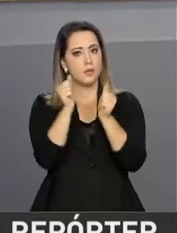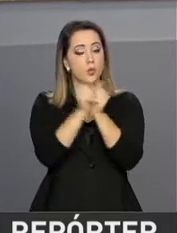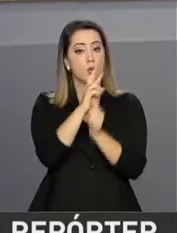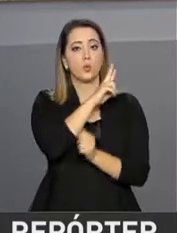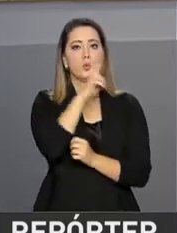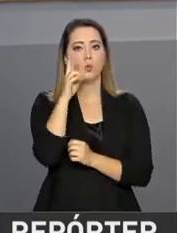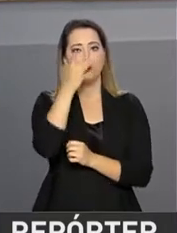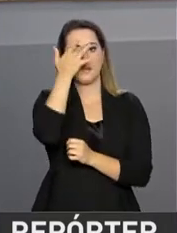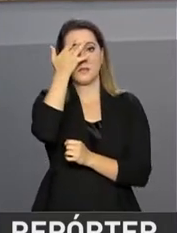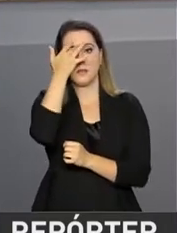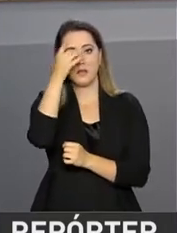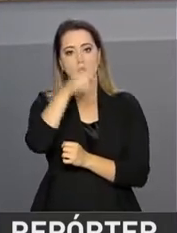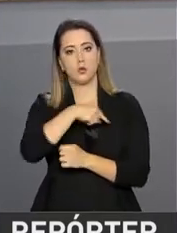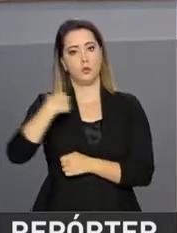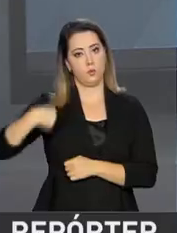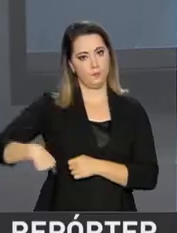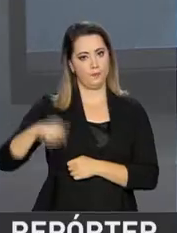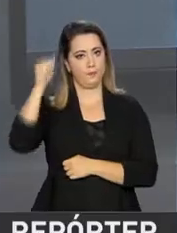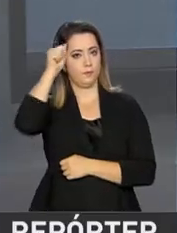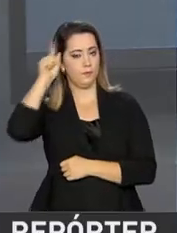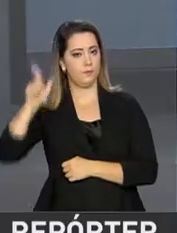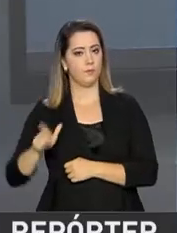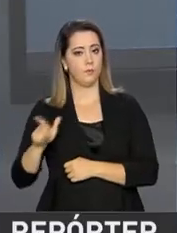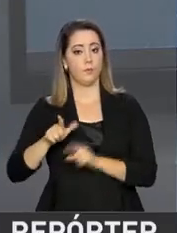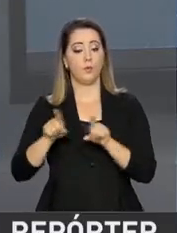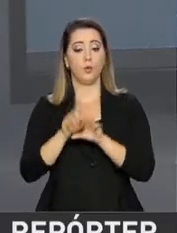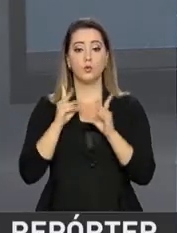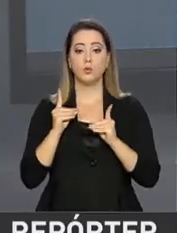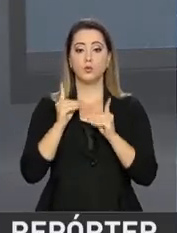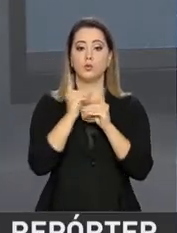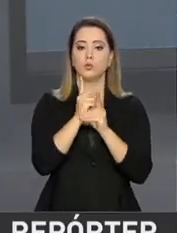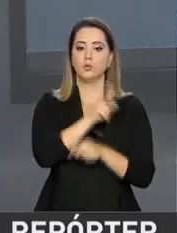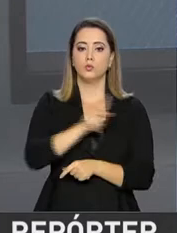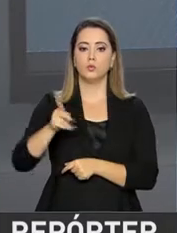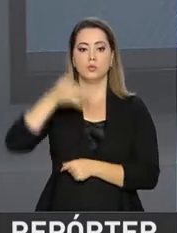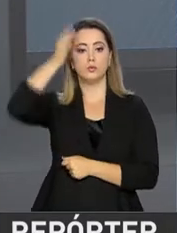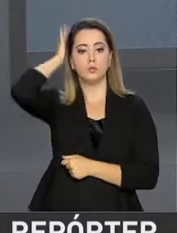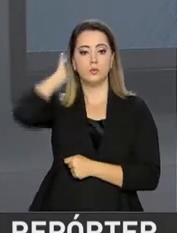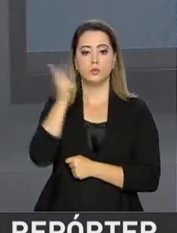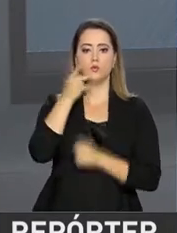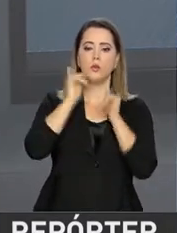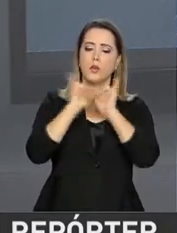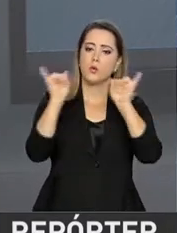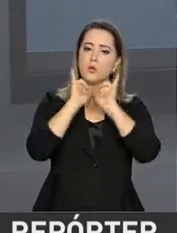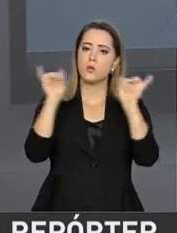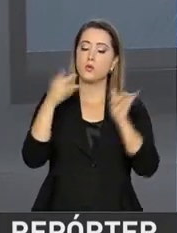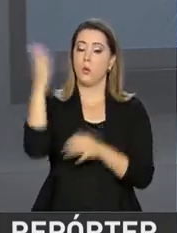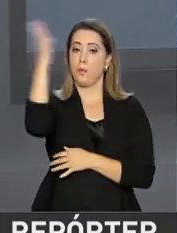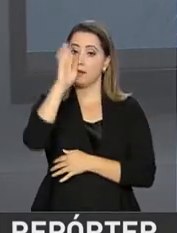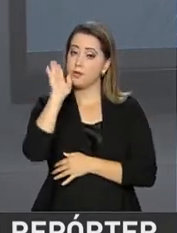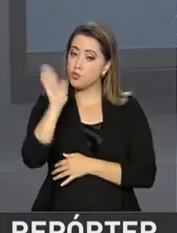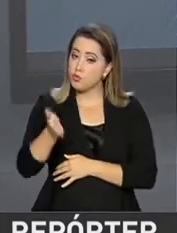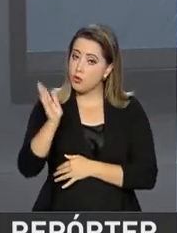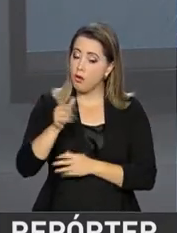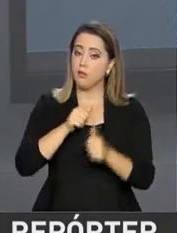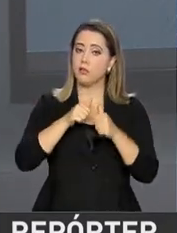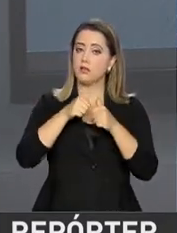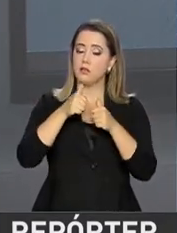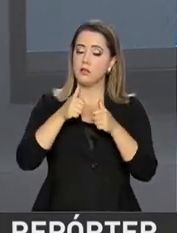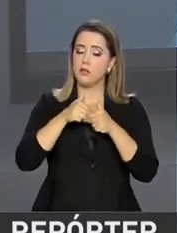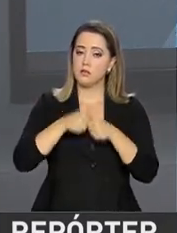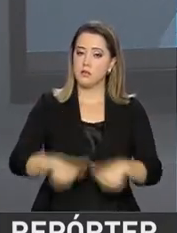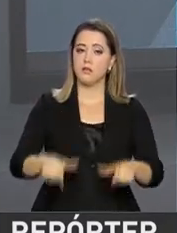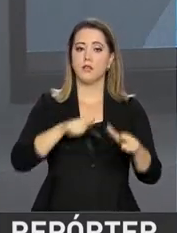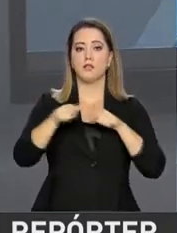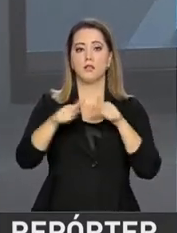e áfrica do sul no encontro o presidente michel temer anunciou que o brasil está trabalhando para a abertura aqui no